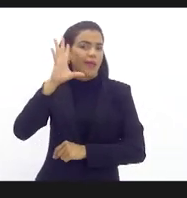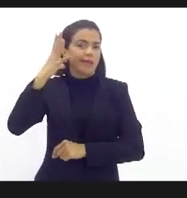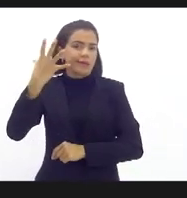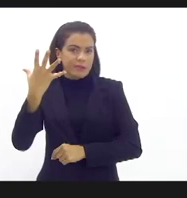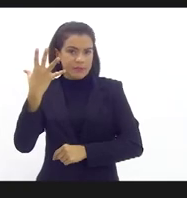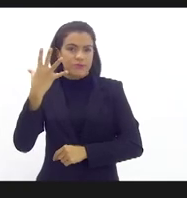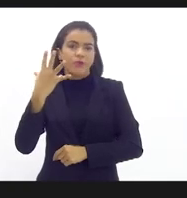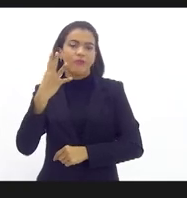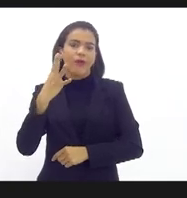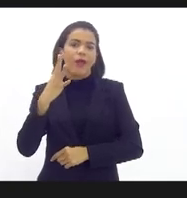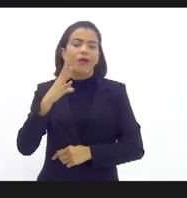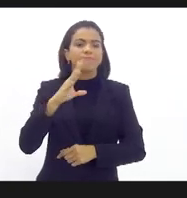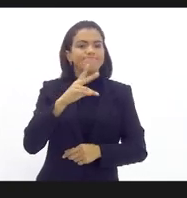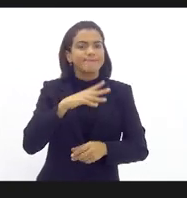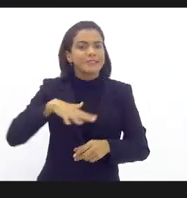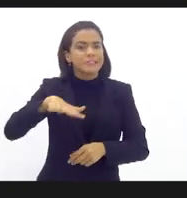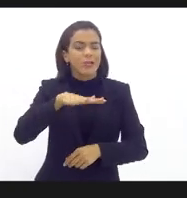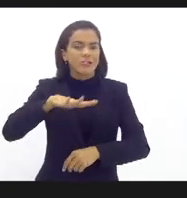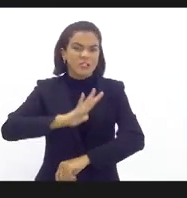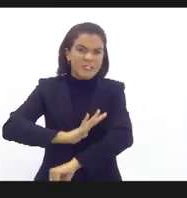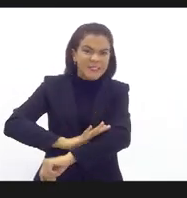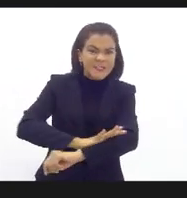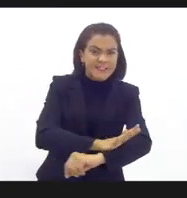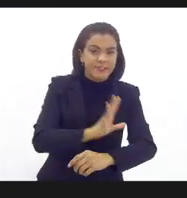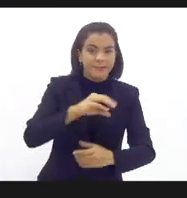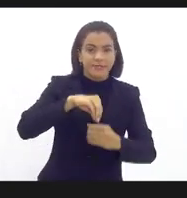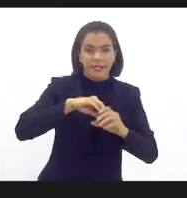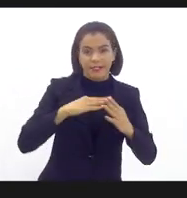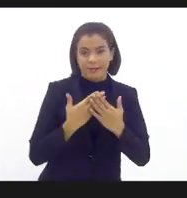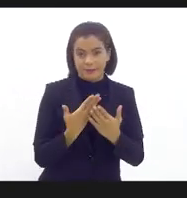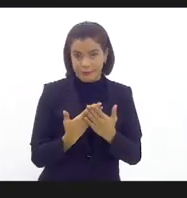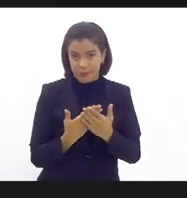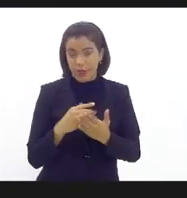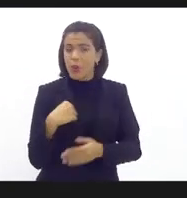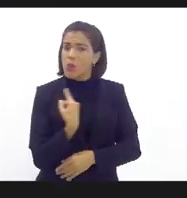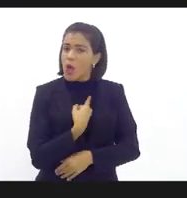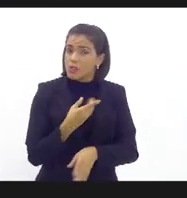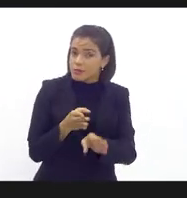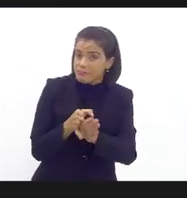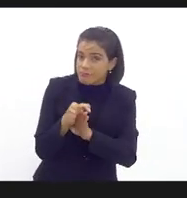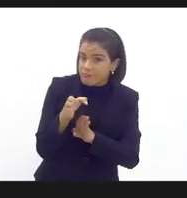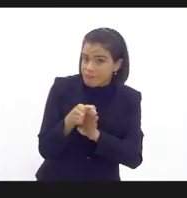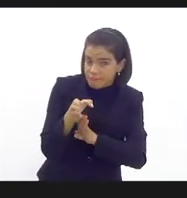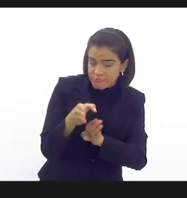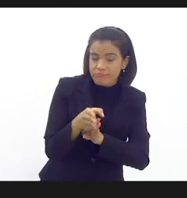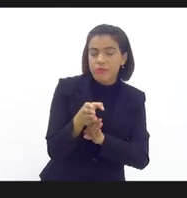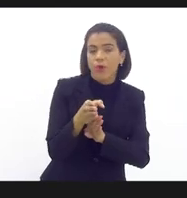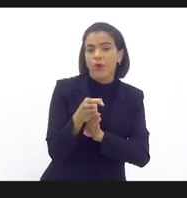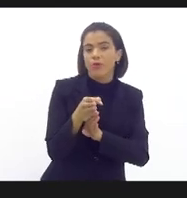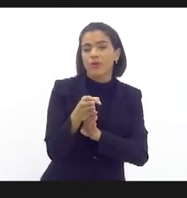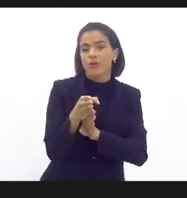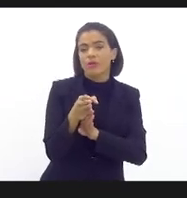que a gente encontra no cotidiano na comunidade escolar. E aí o que nós recomendamos a partir desse